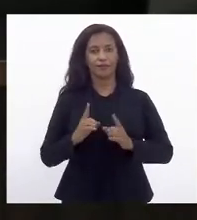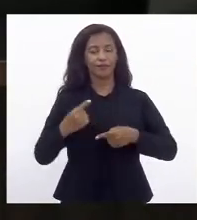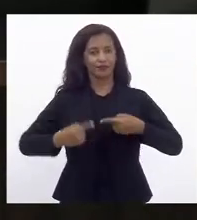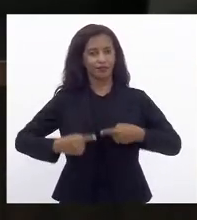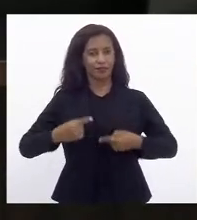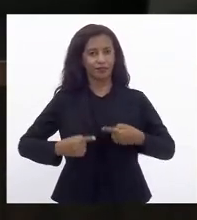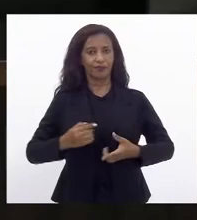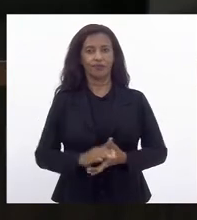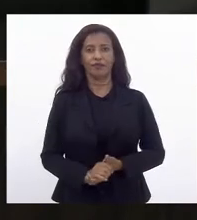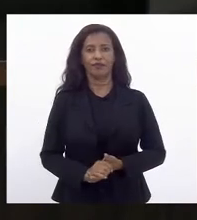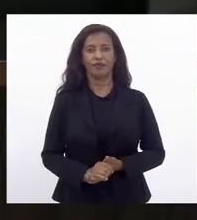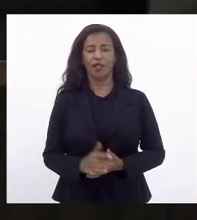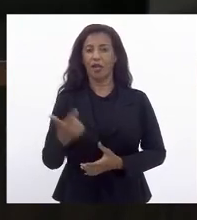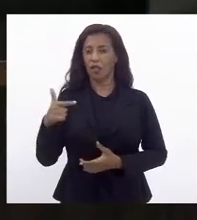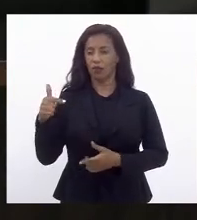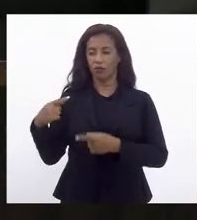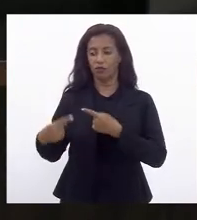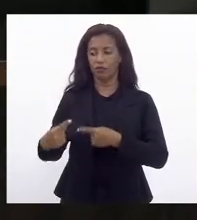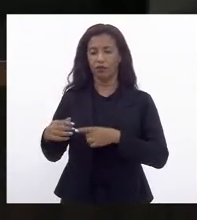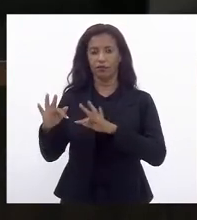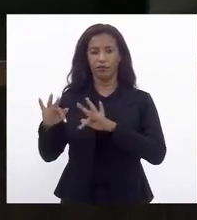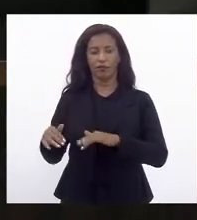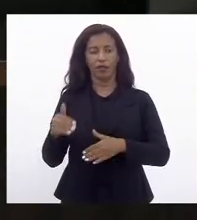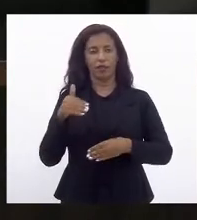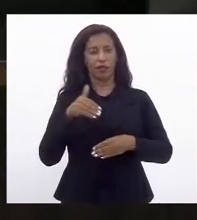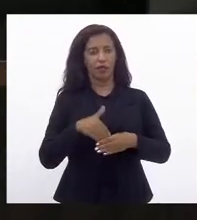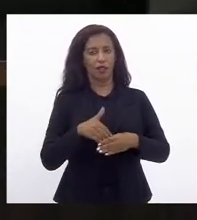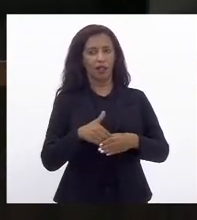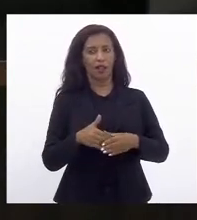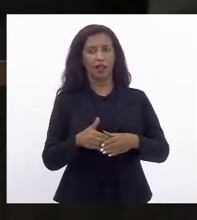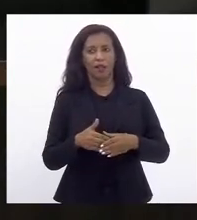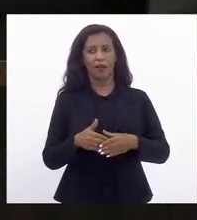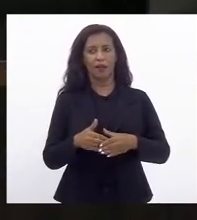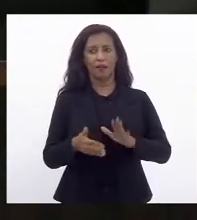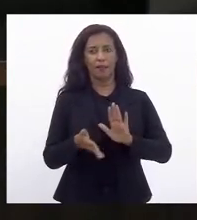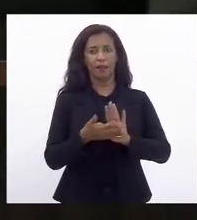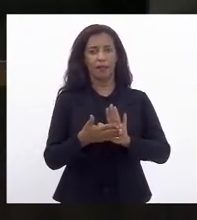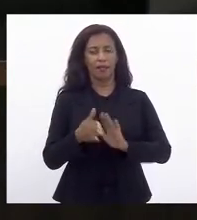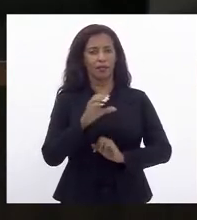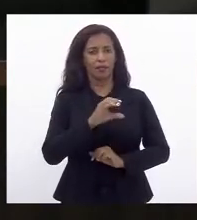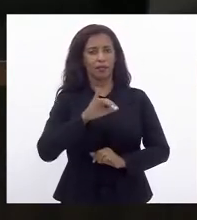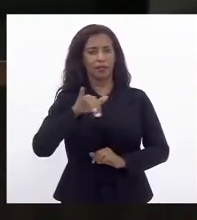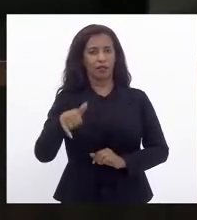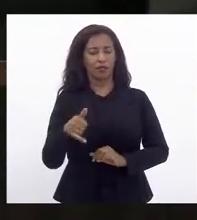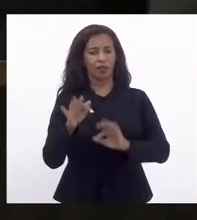discussão. Não havendo quem queira discutir, encerrada a discussão, em votação, parecer da CCJ, com forma final